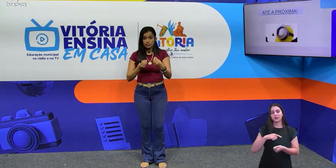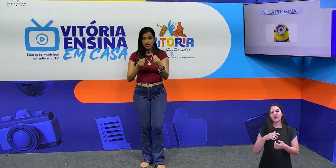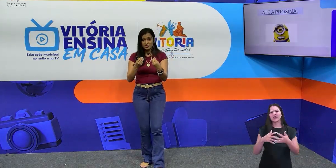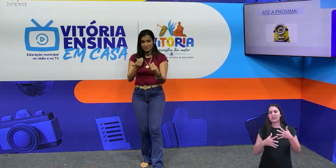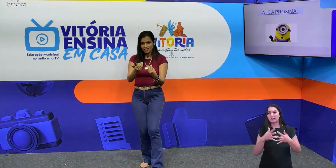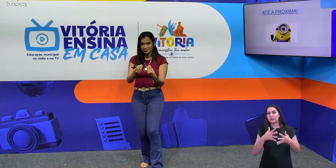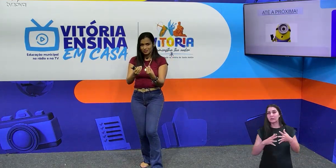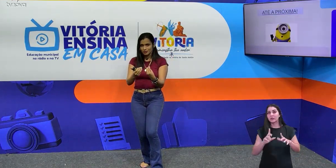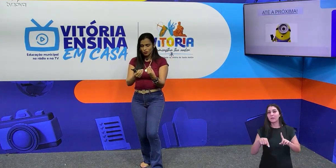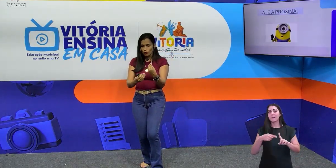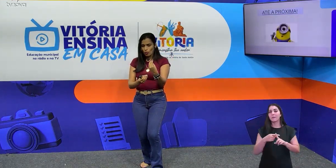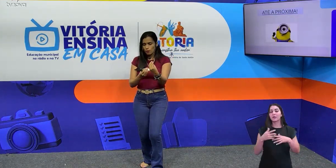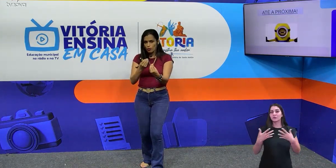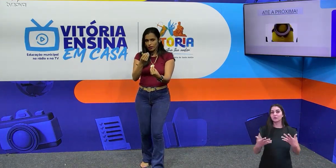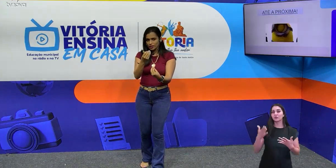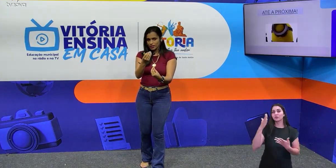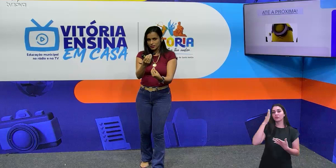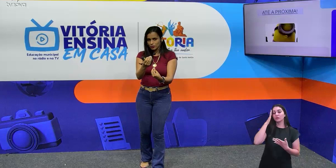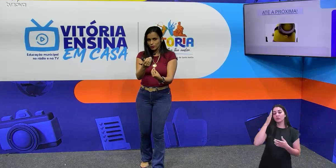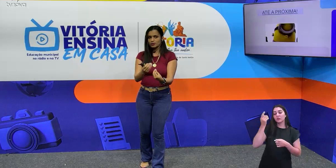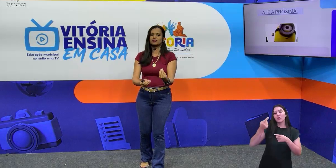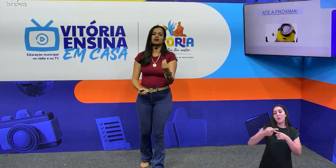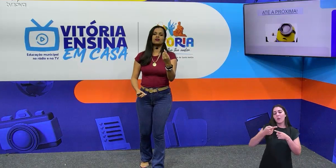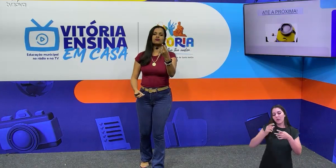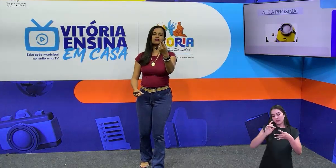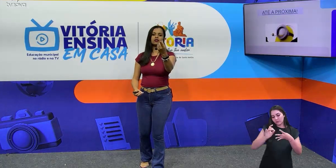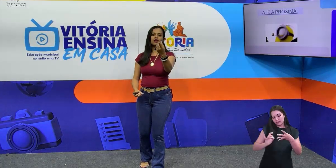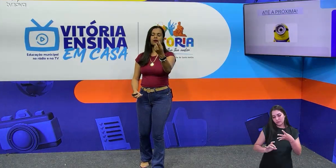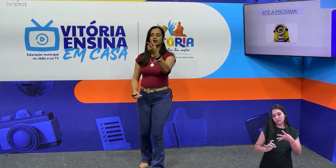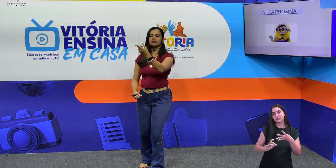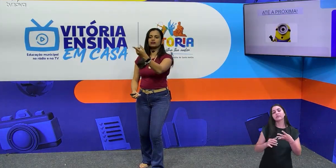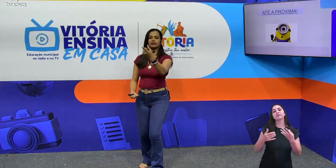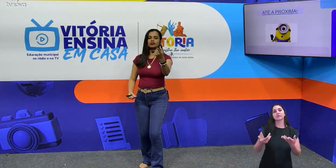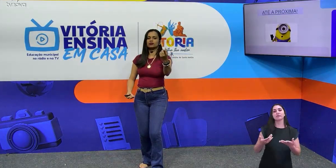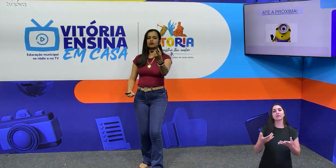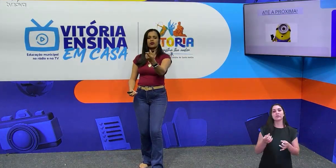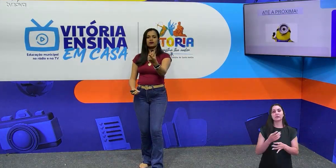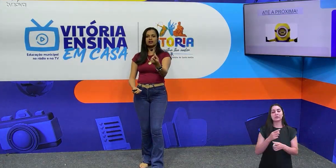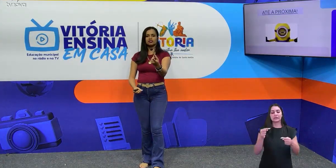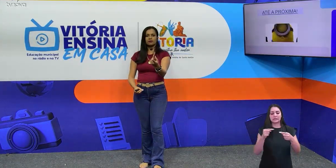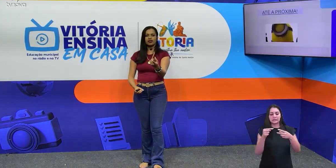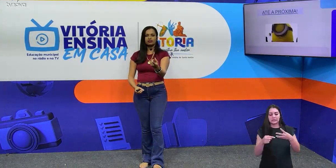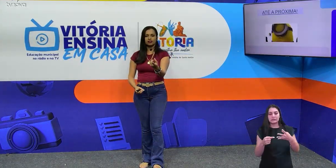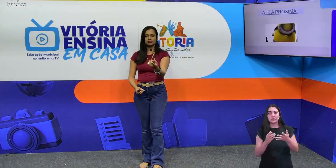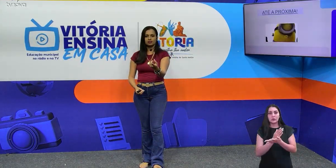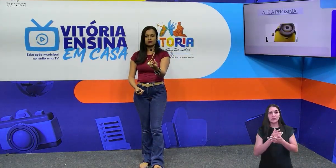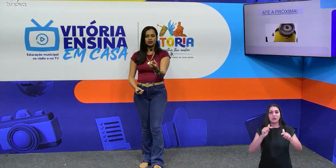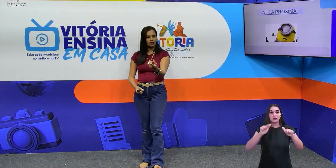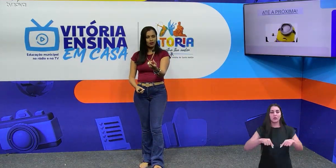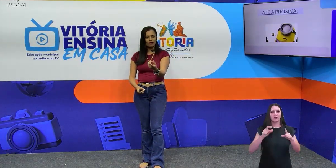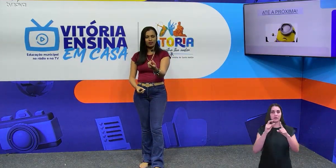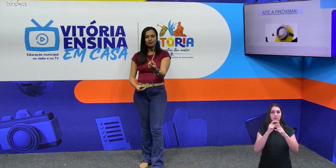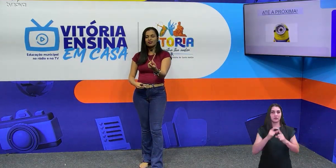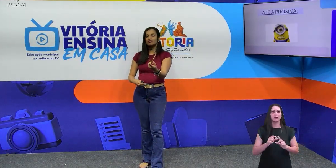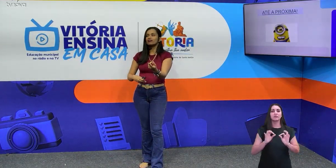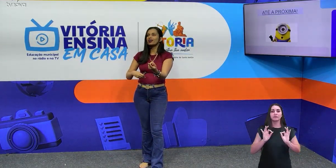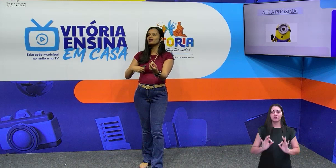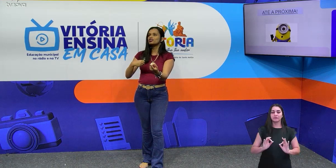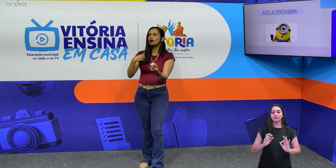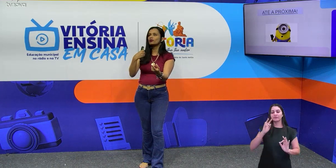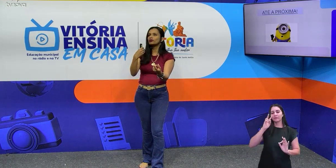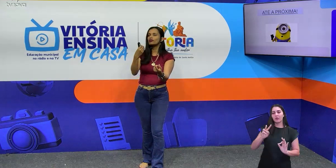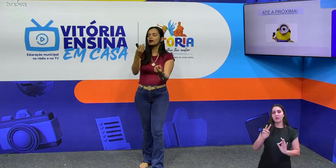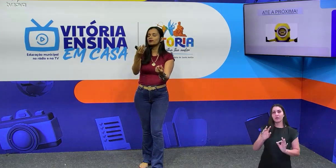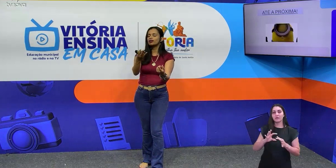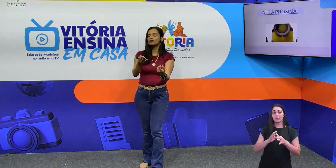mas quando você entende o porquê de cada coisa, você acaba identificando em qualquer lugar essas palavrinhas. E olha, vai